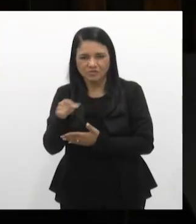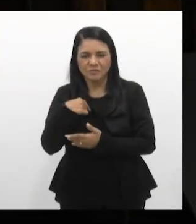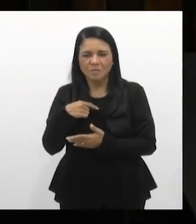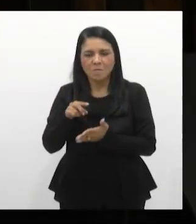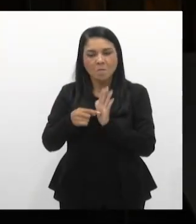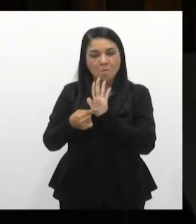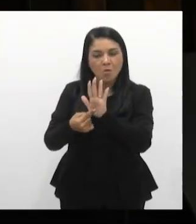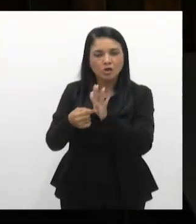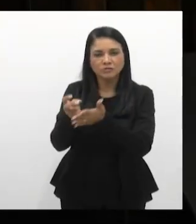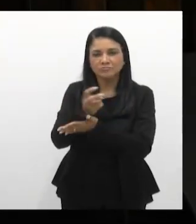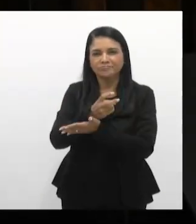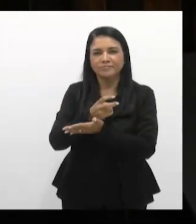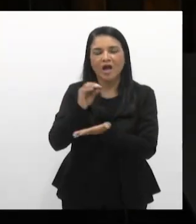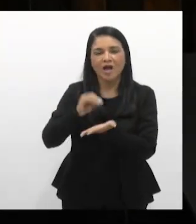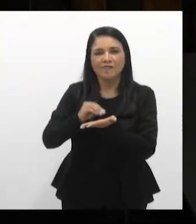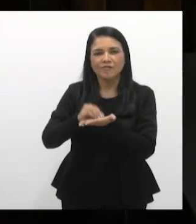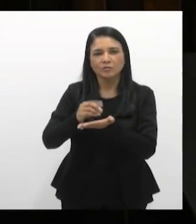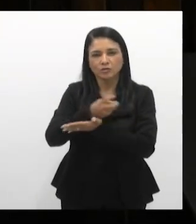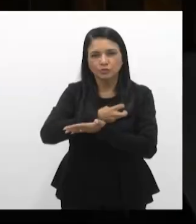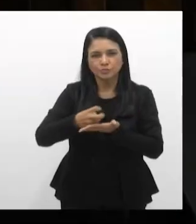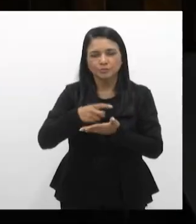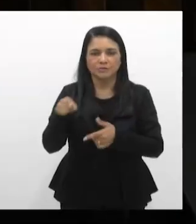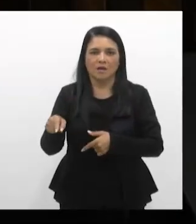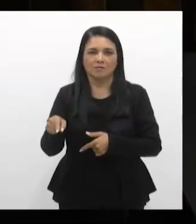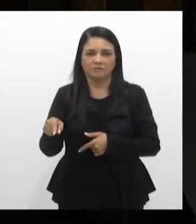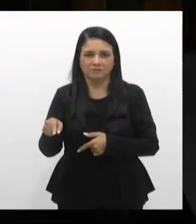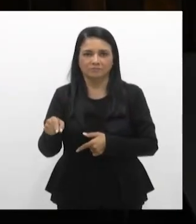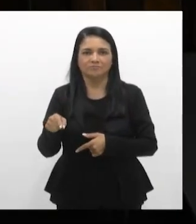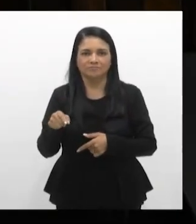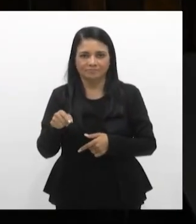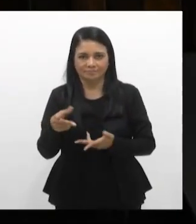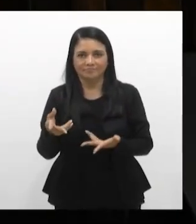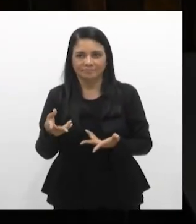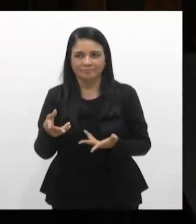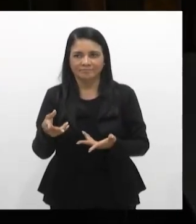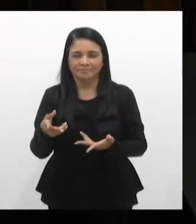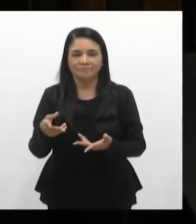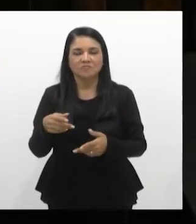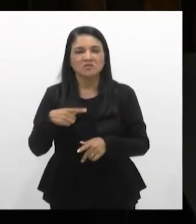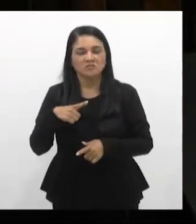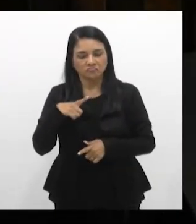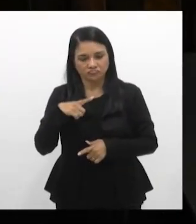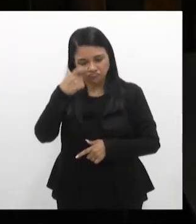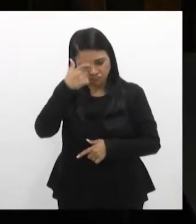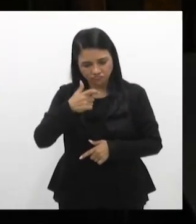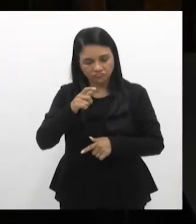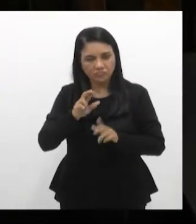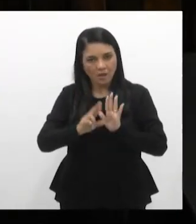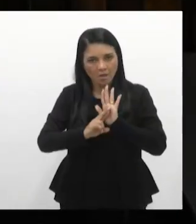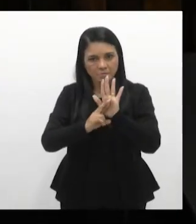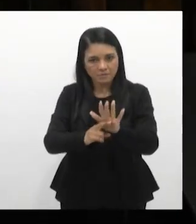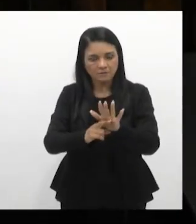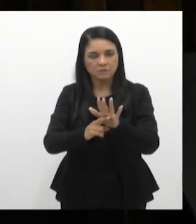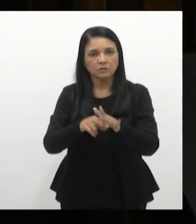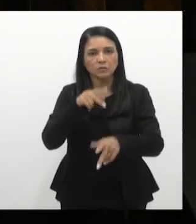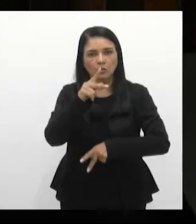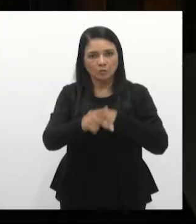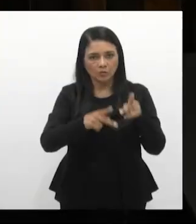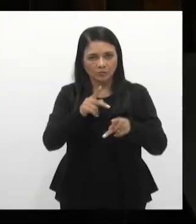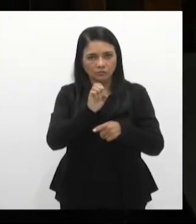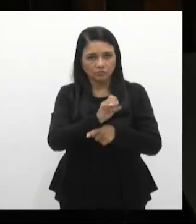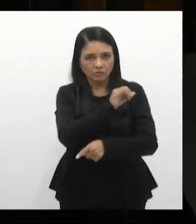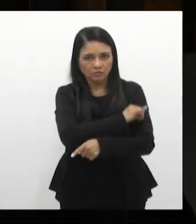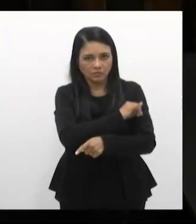impunidade da população. Mas enquanto nós estivermos representando o povo fluminense